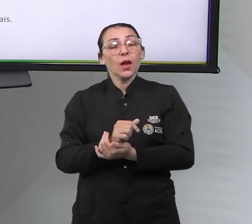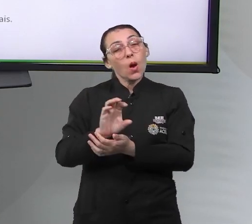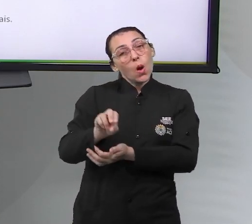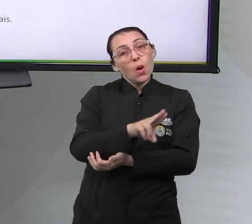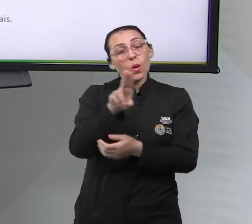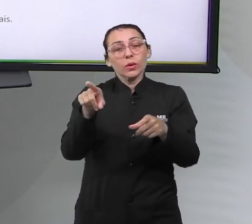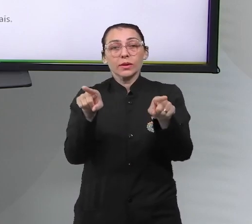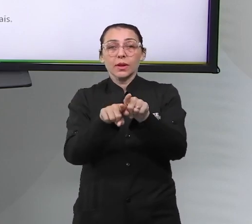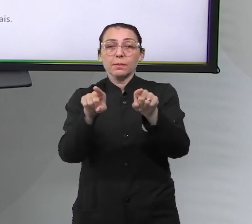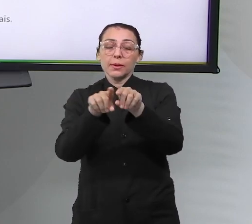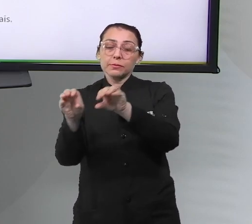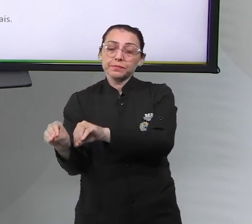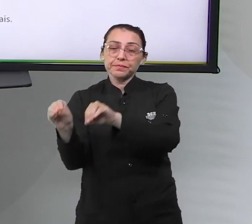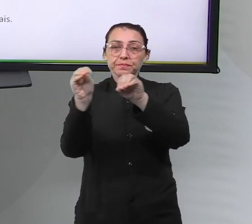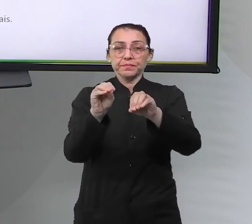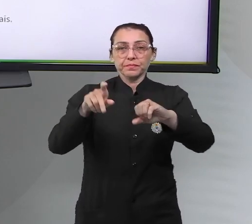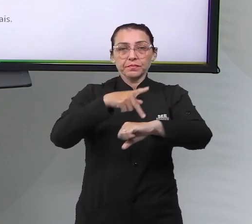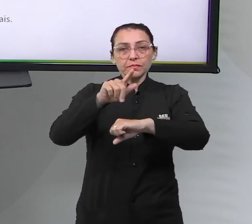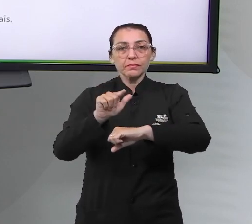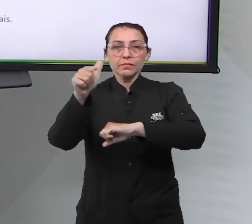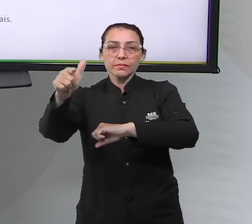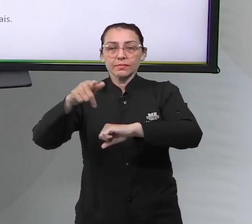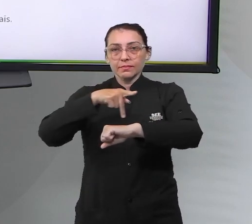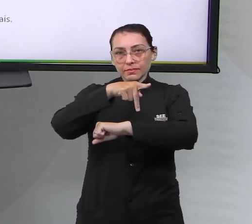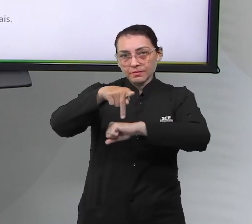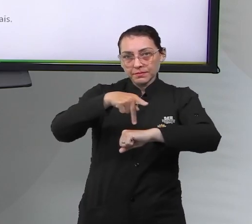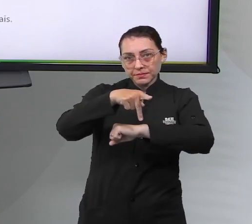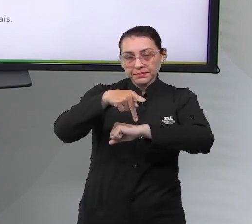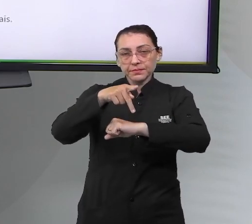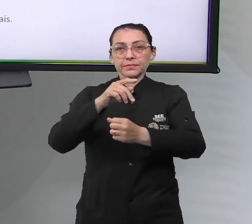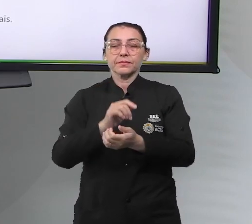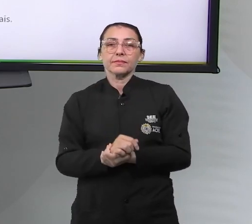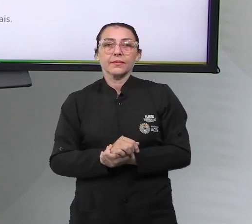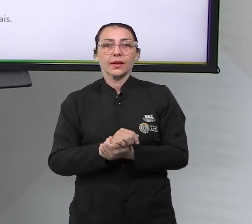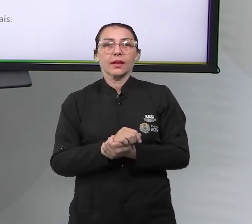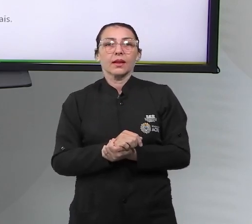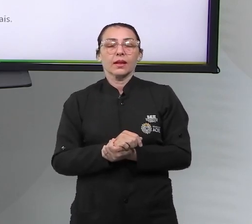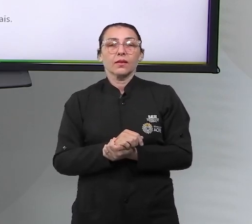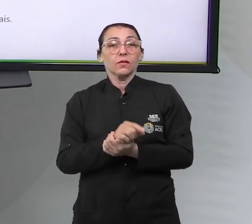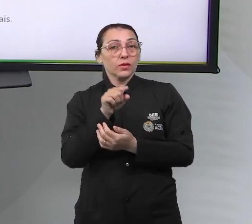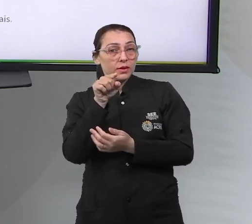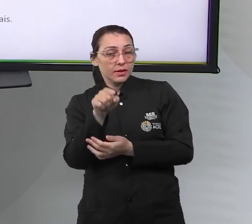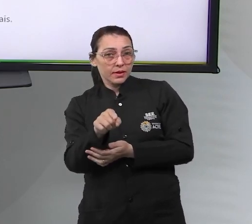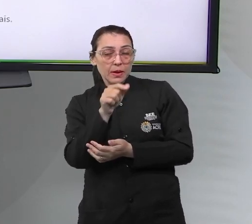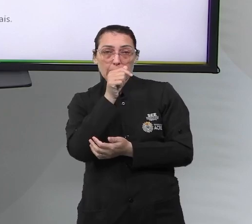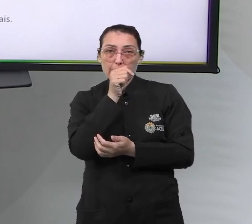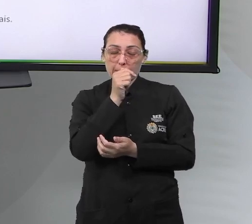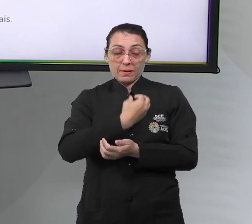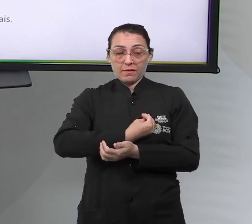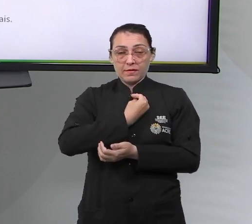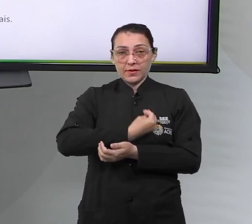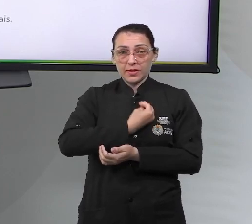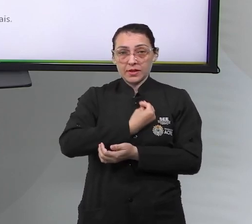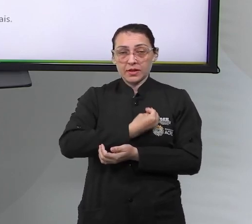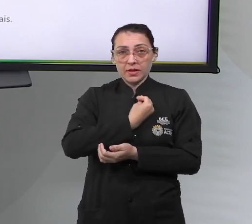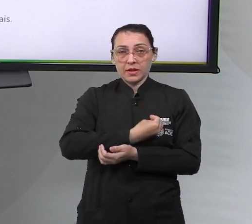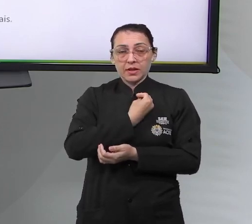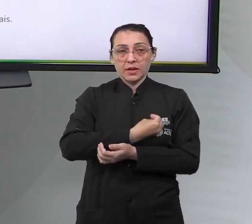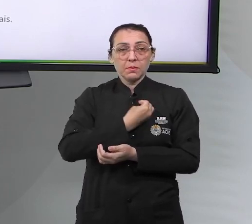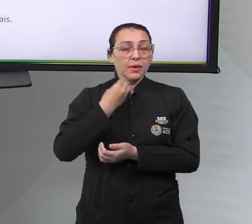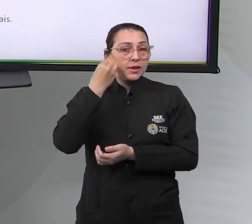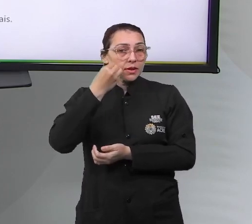quando você migra de um país para um outro país, muitas das vezes você vai vivenciar